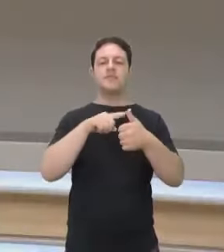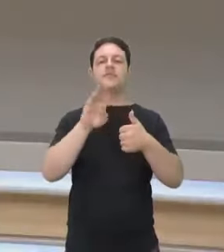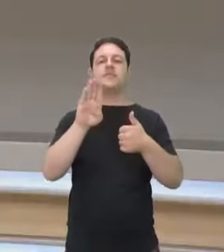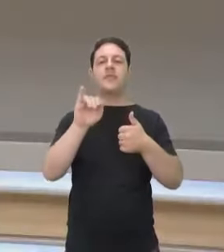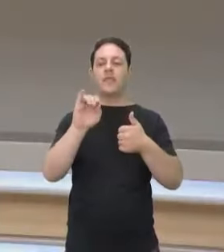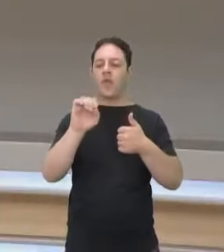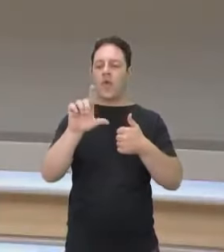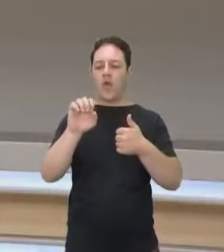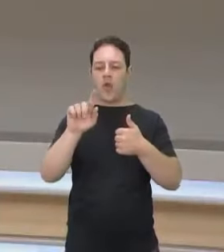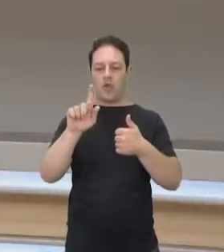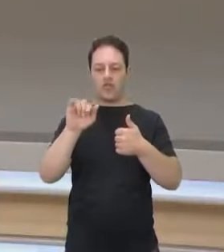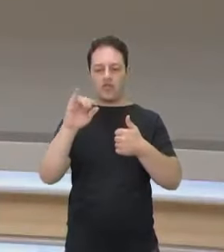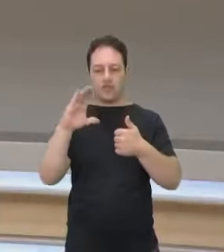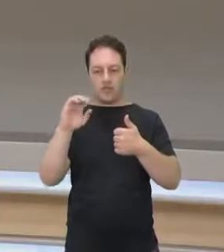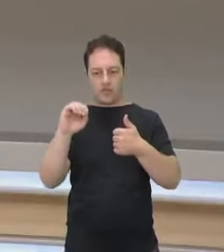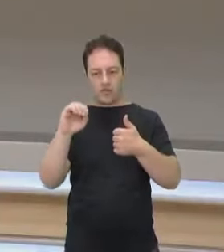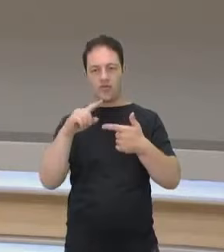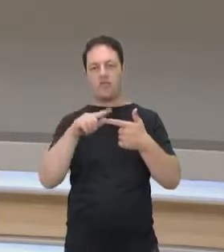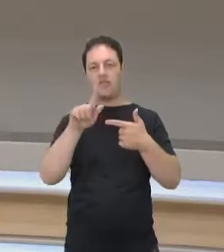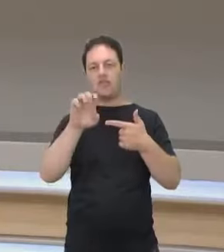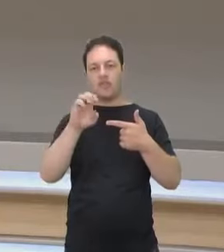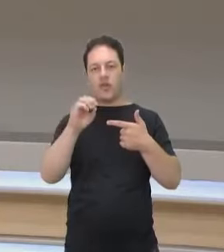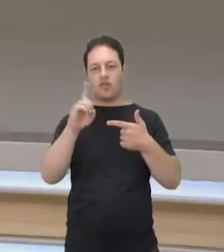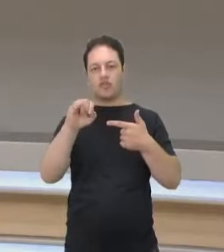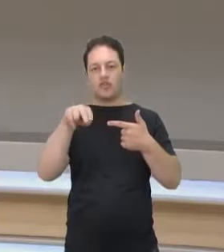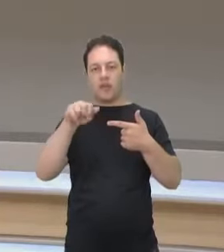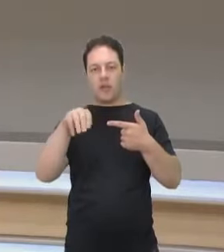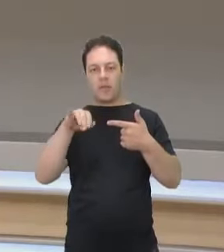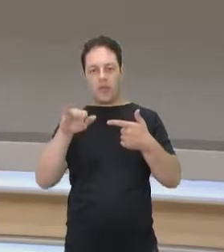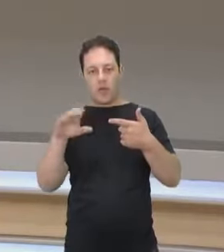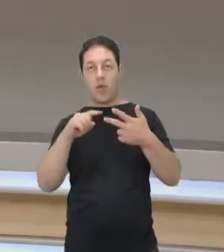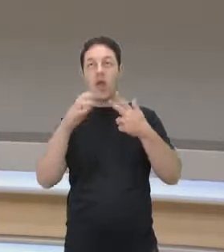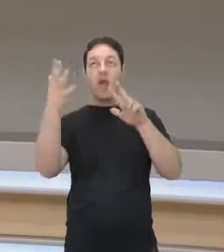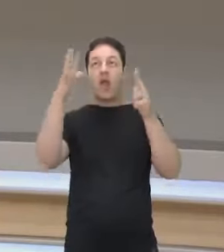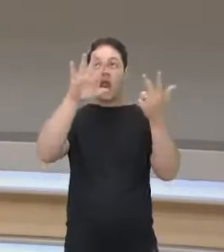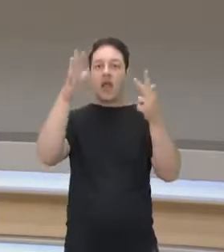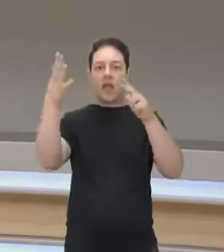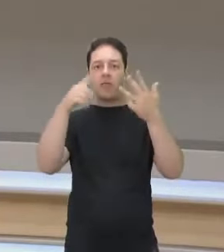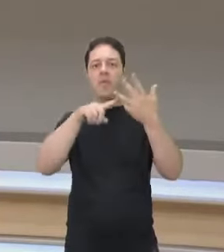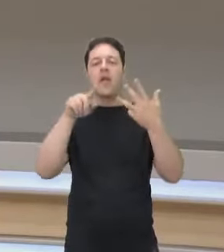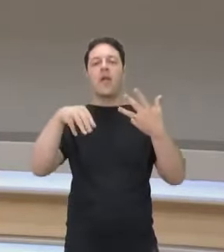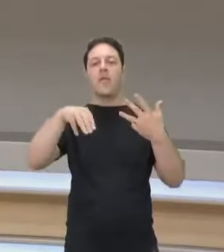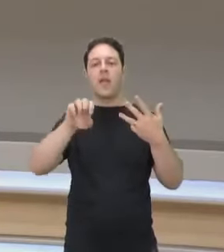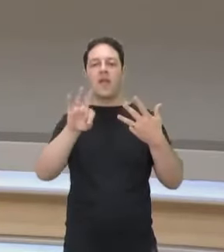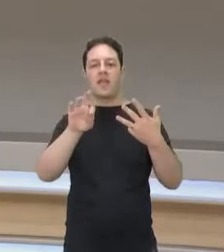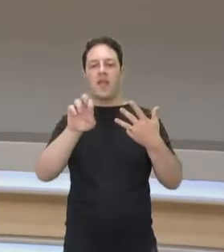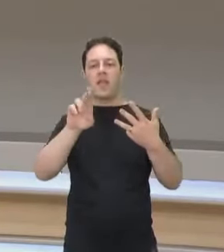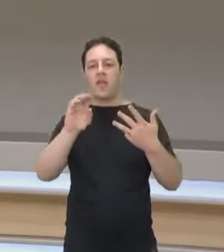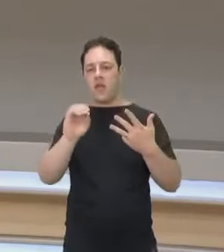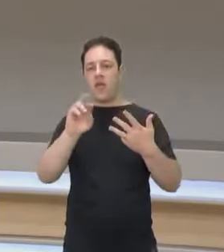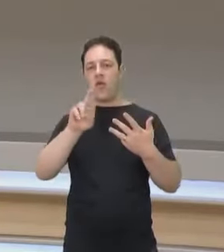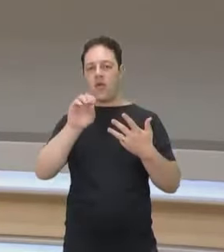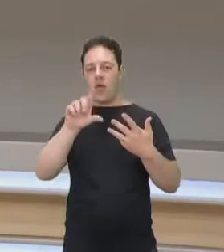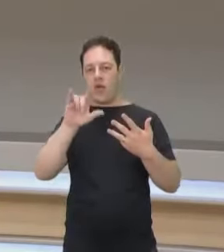biológicos, geodinâmicos, climatológicos, meteorológicos e hidrológicos. Né? A gente escolheu agrupar